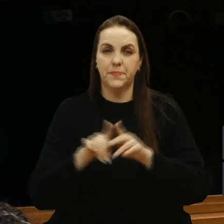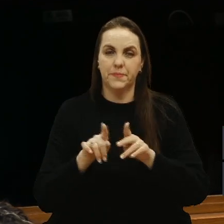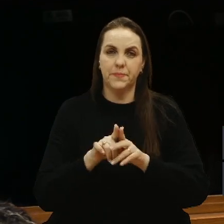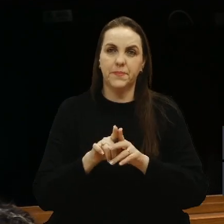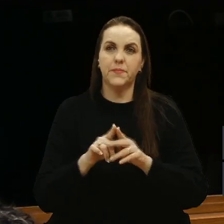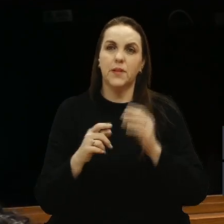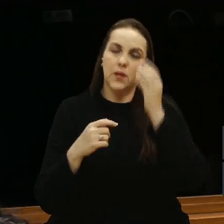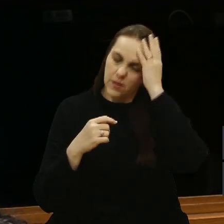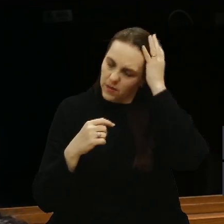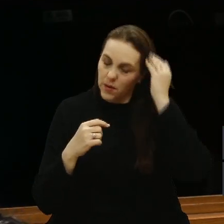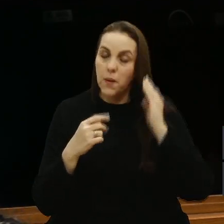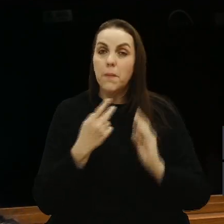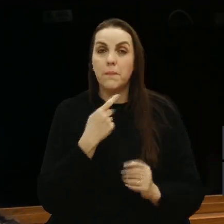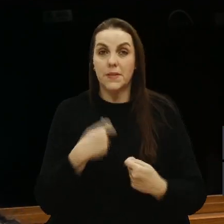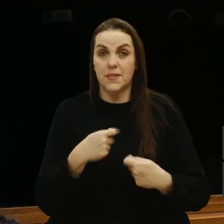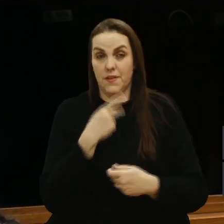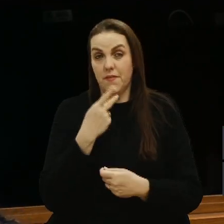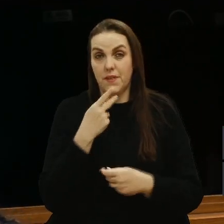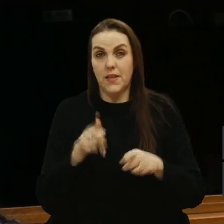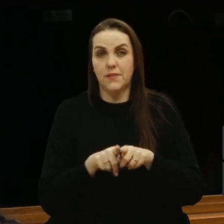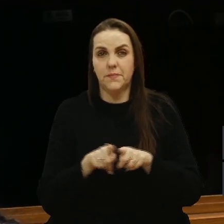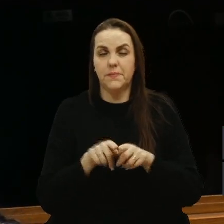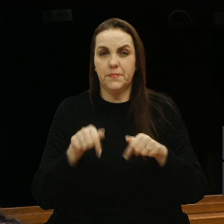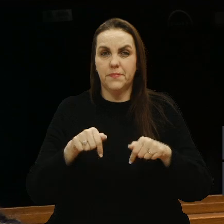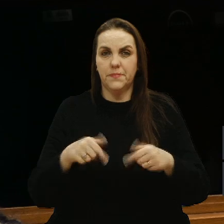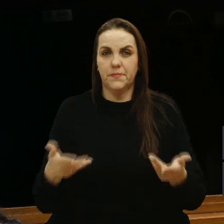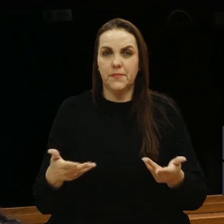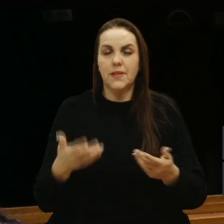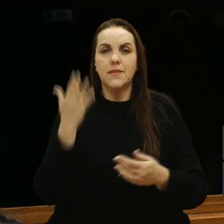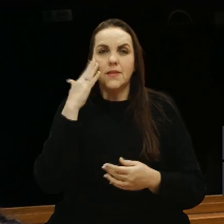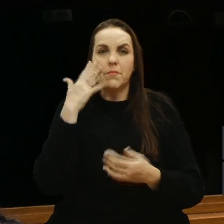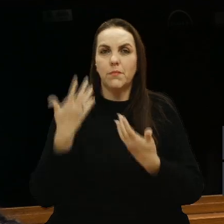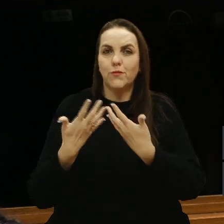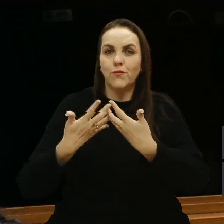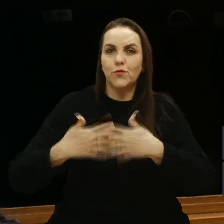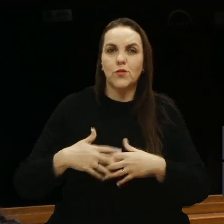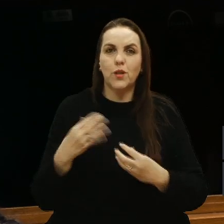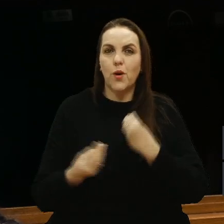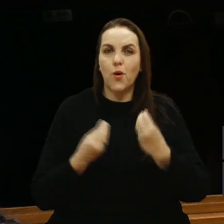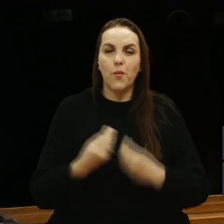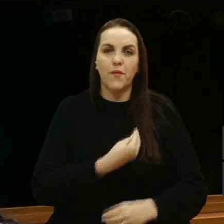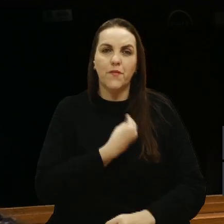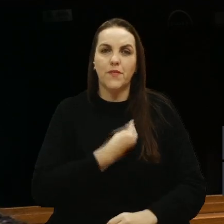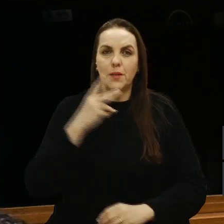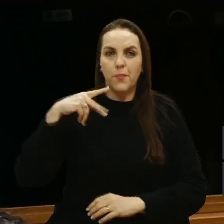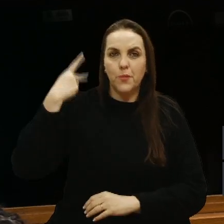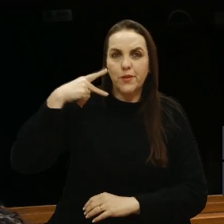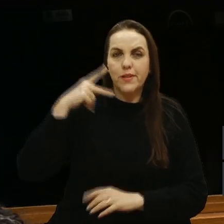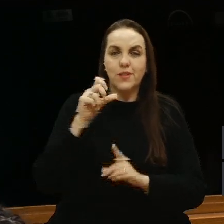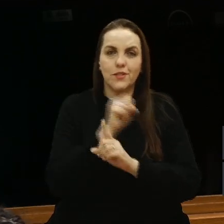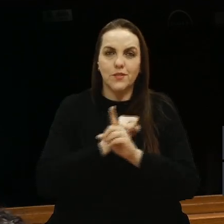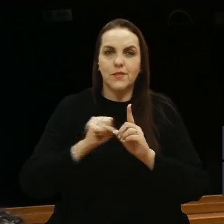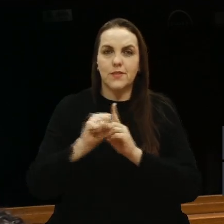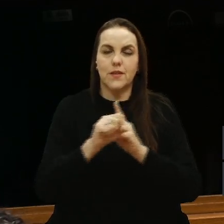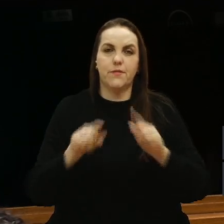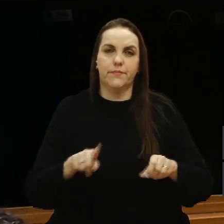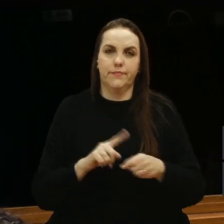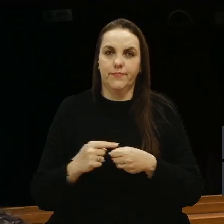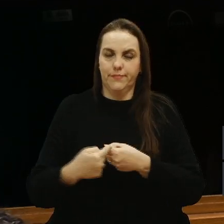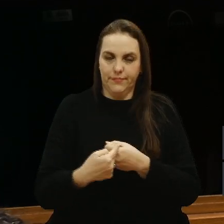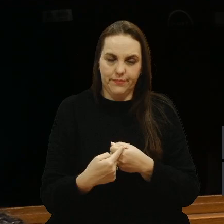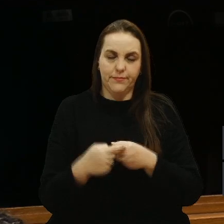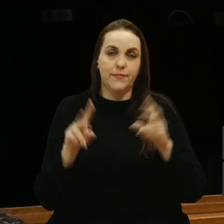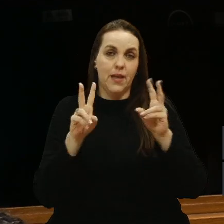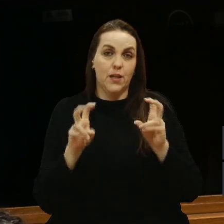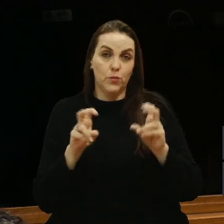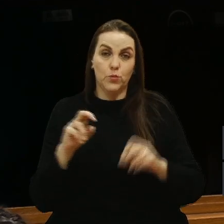momento, apesar de que nós sabemos como funciona a vida política e social na nossa cidade. Tem assuntos